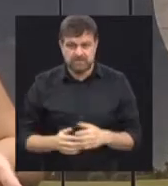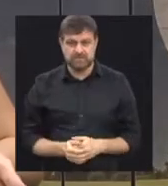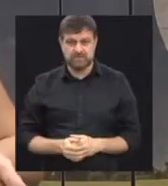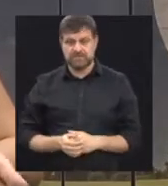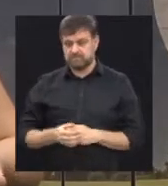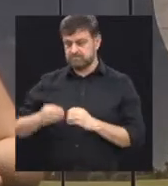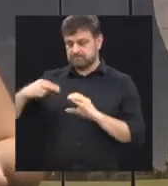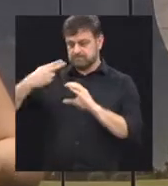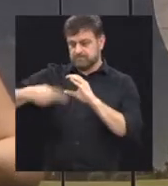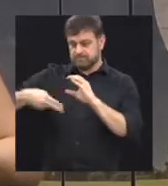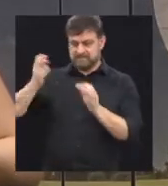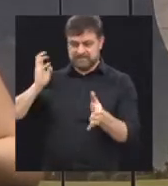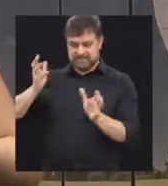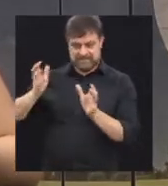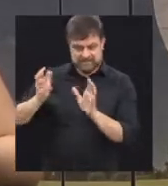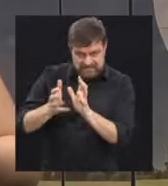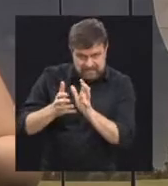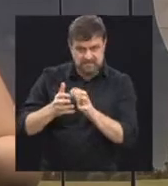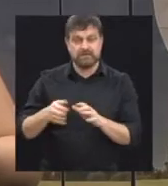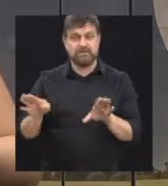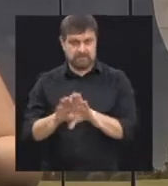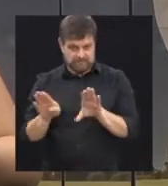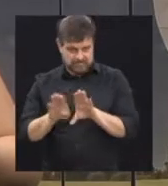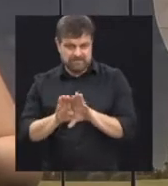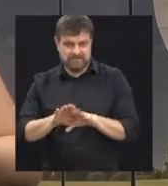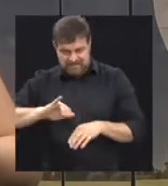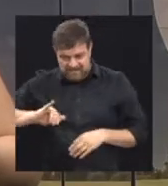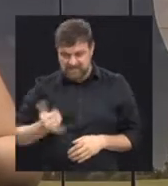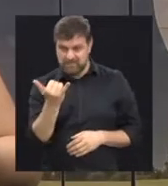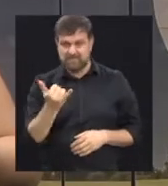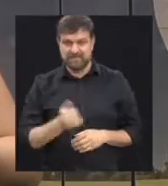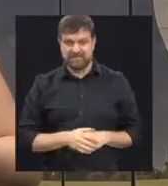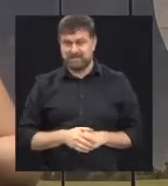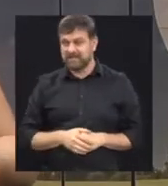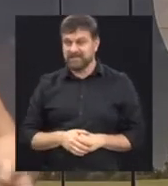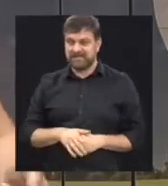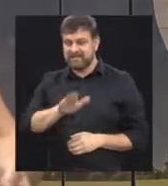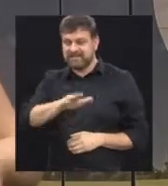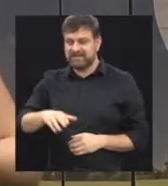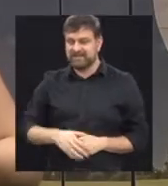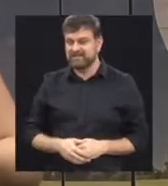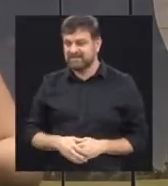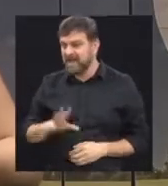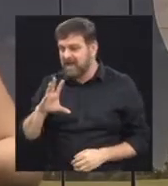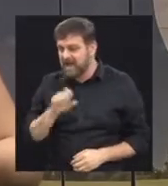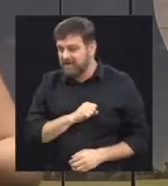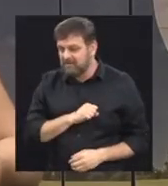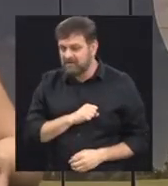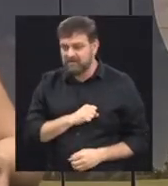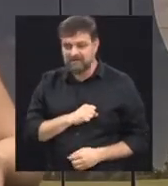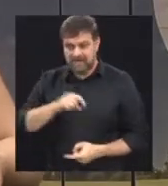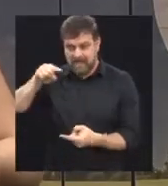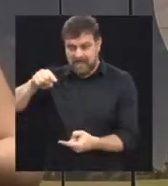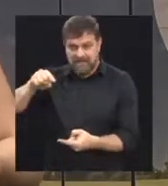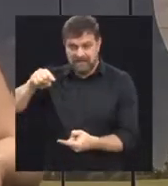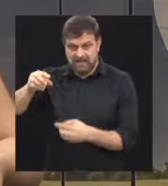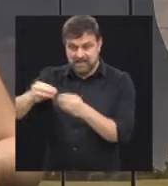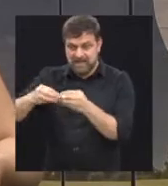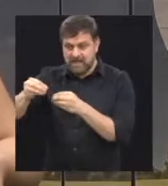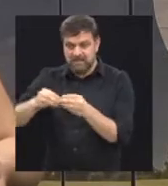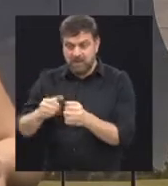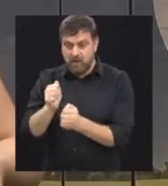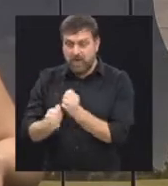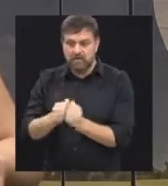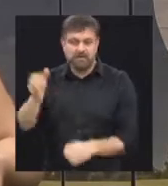Muita atividade com sucata, muita atividade com material reciclado, né? Quem é que nunca viu uma criança se apaixonar por uma garrafa PET com um